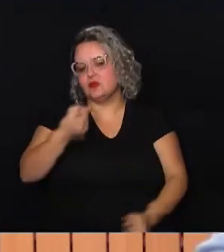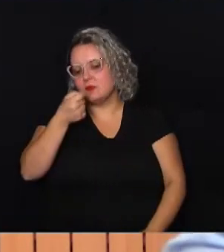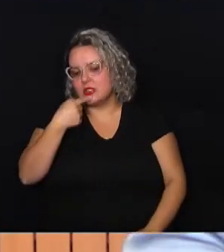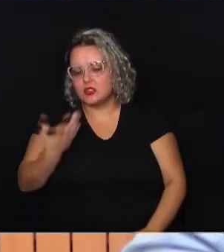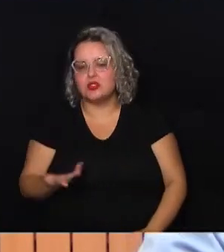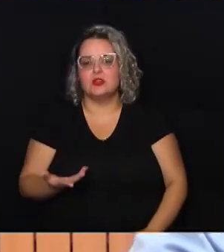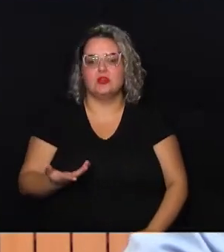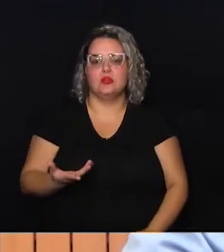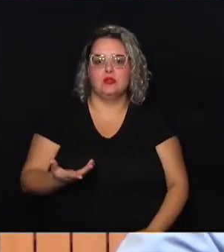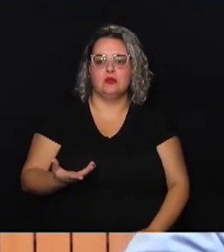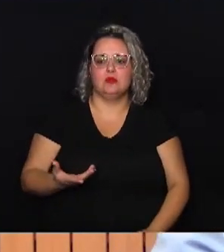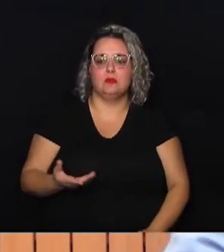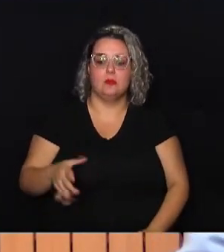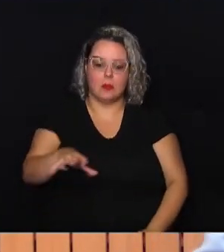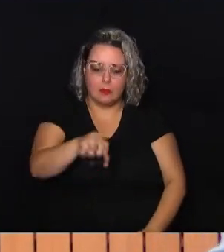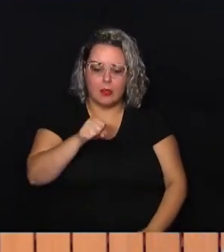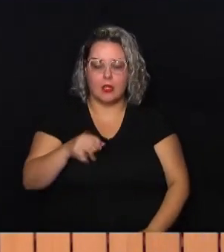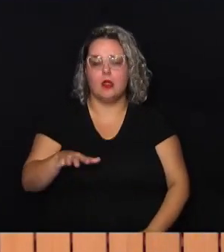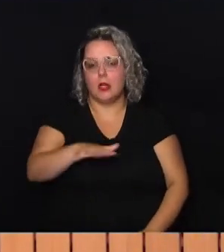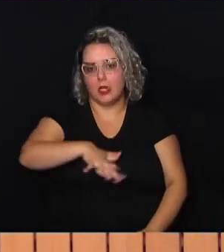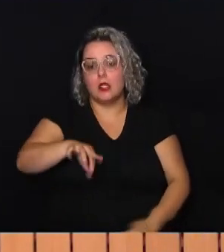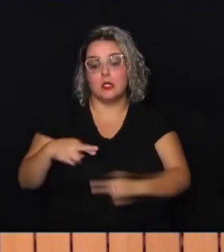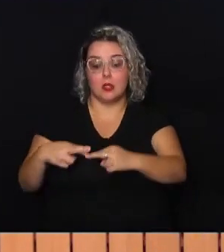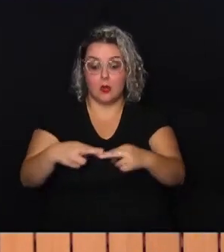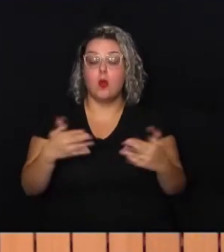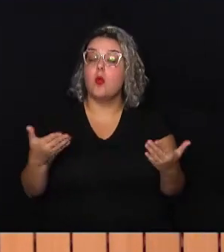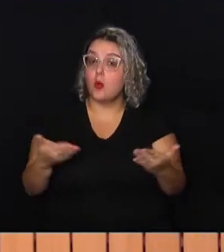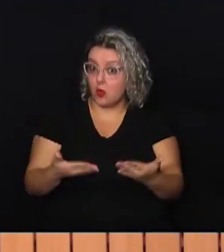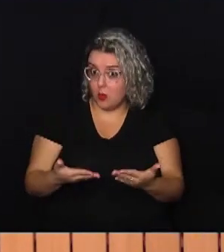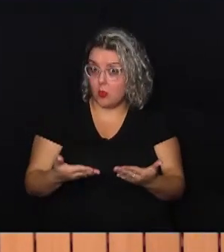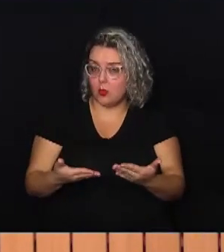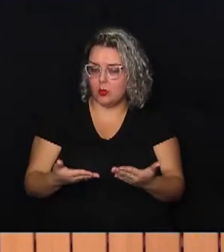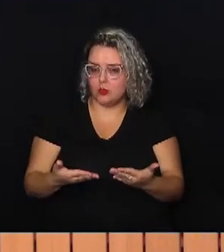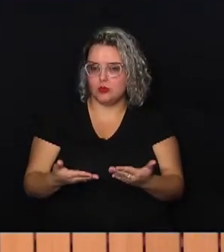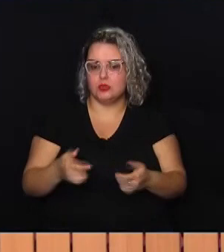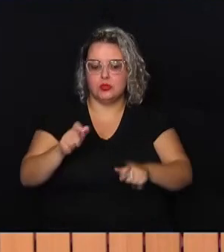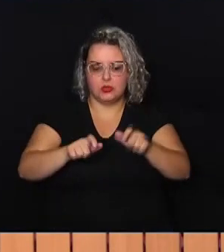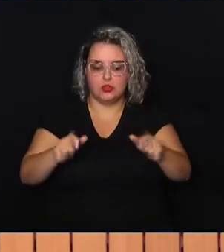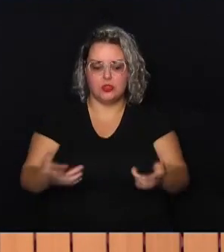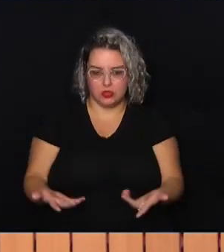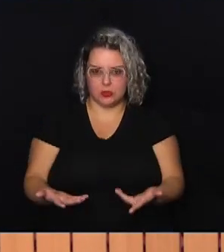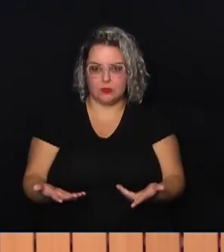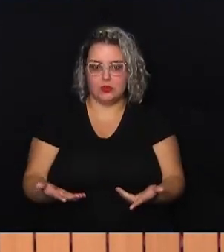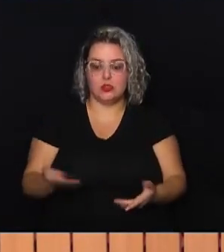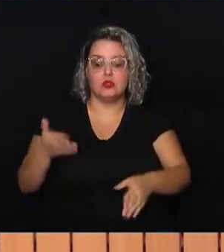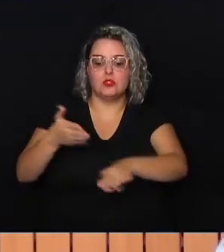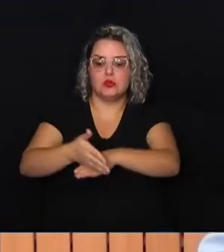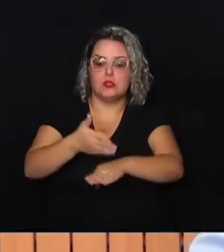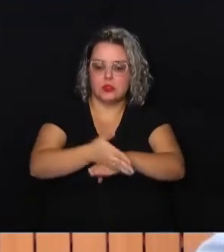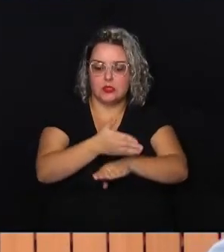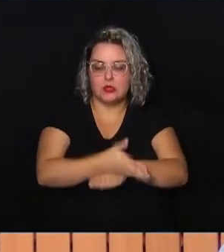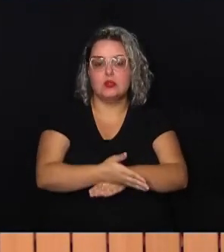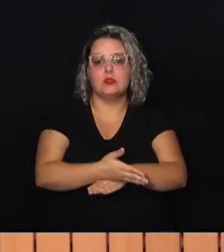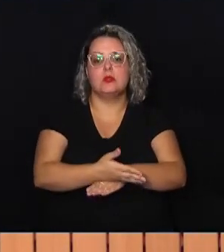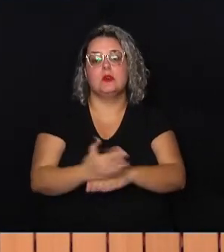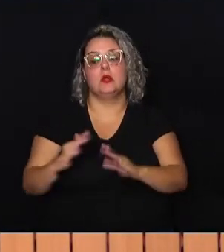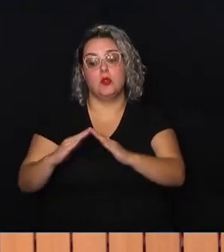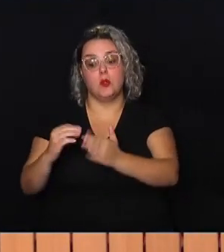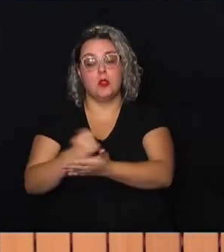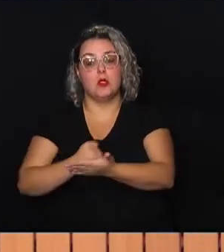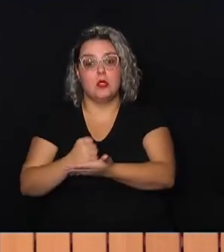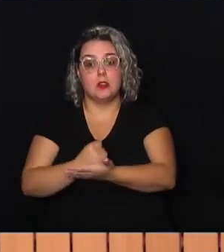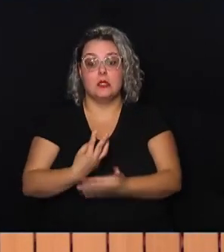para pregar na rede. Hoje, as pessoas que têm acesso às nossas farmácias são